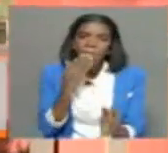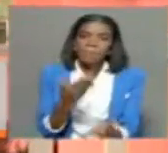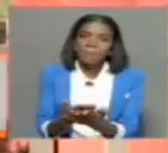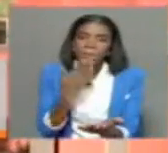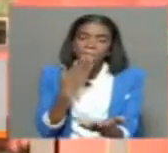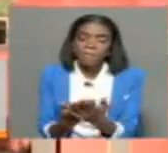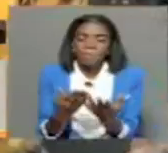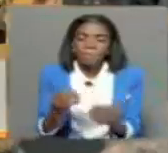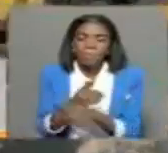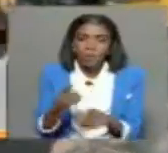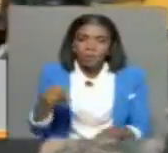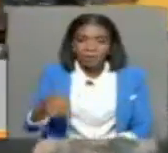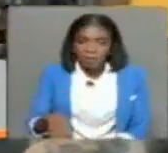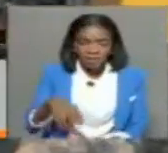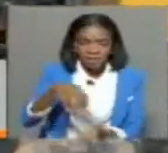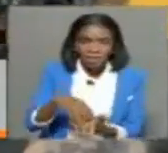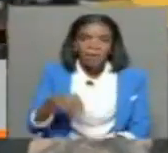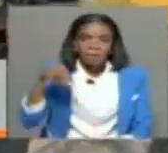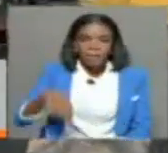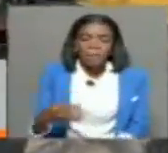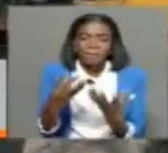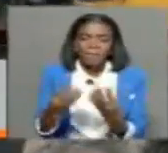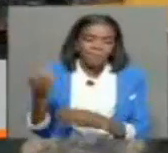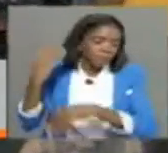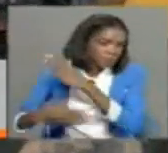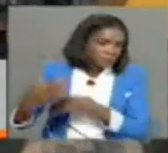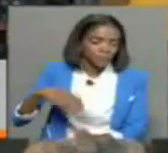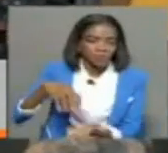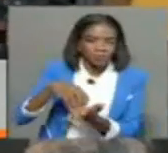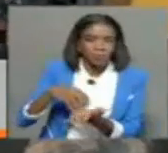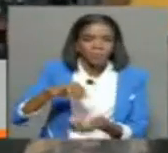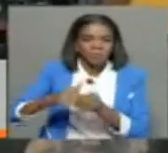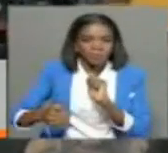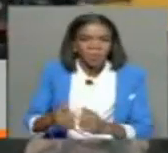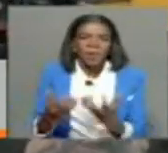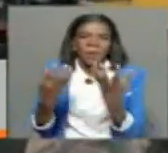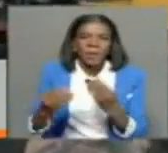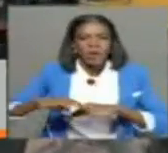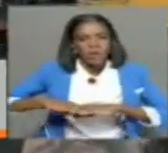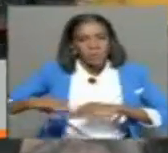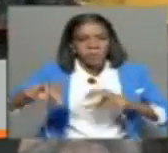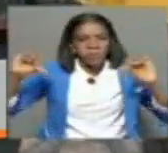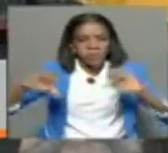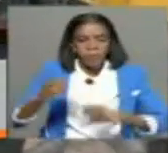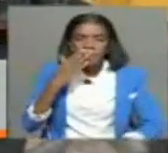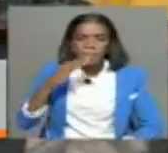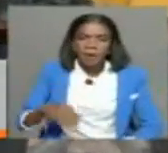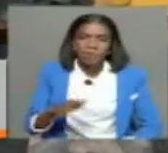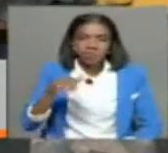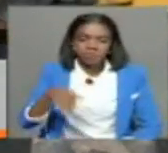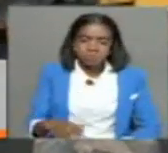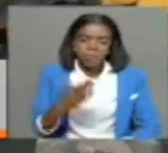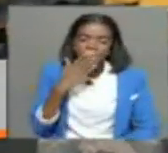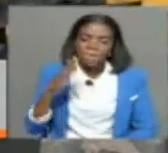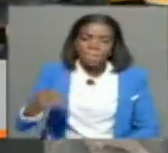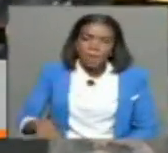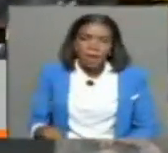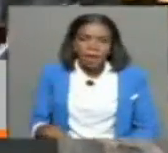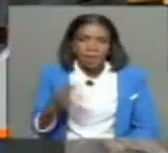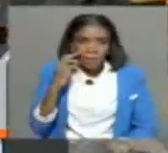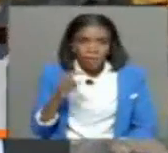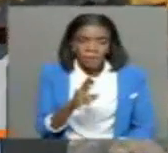mesmo muito. O município tinha problemas de vias terciárias, que era preciso manutenção, limpeza, e a